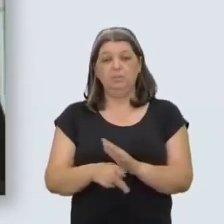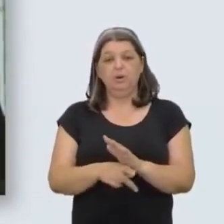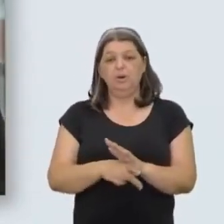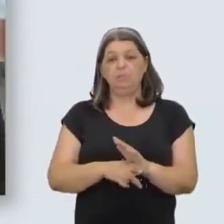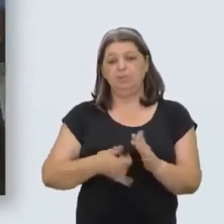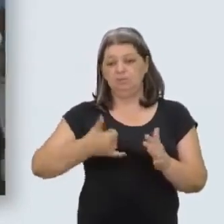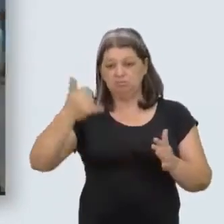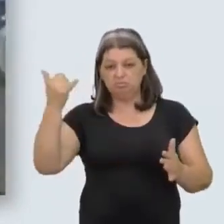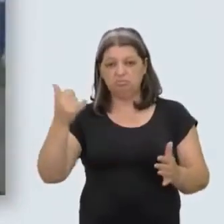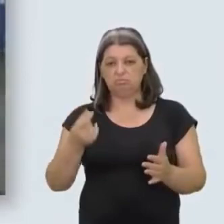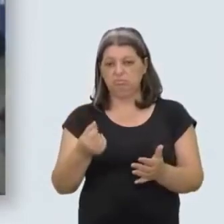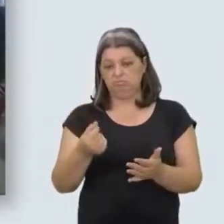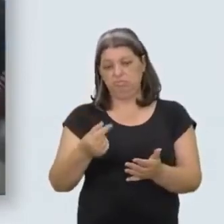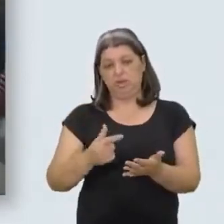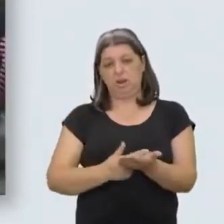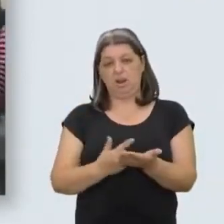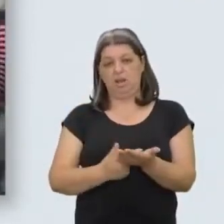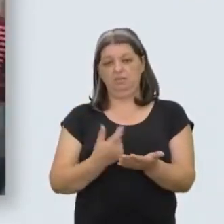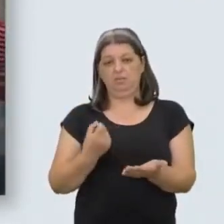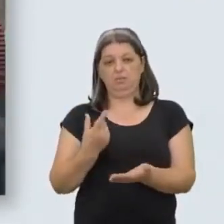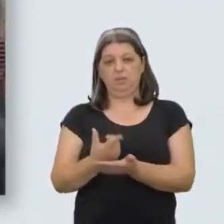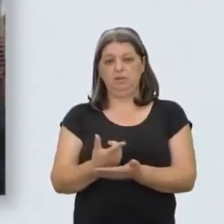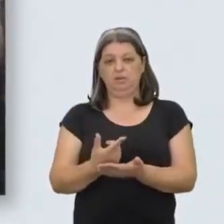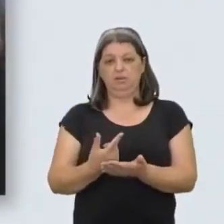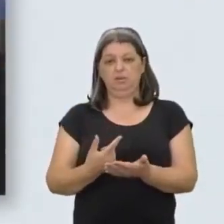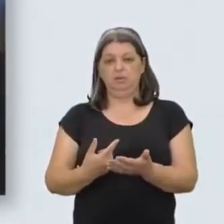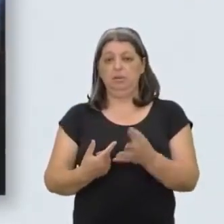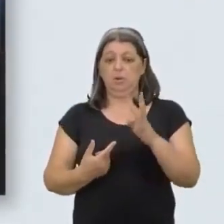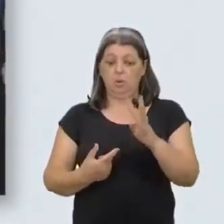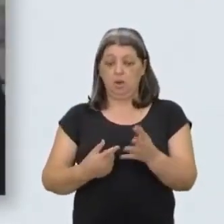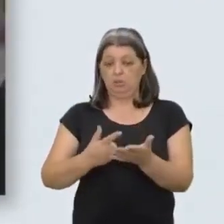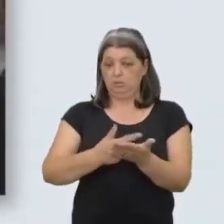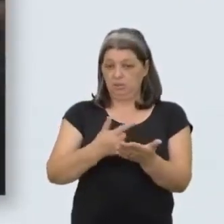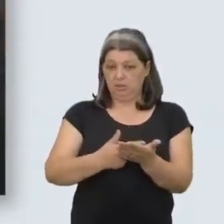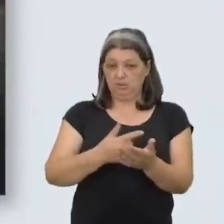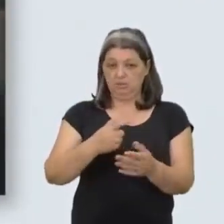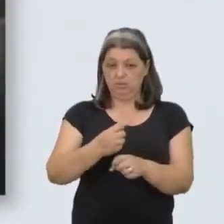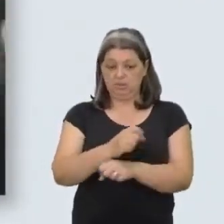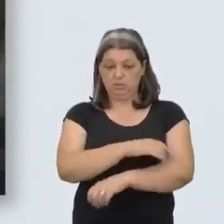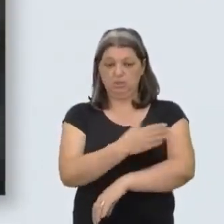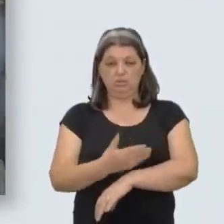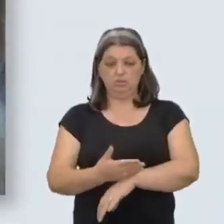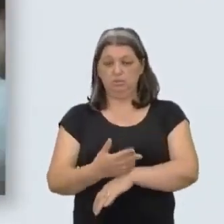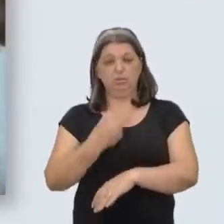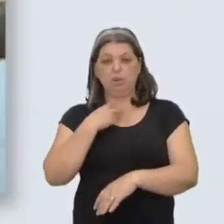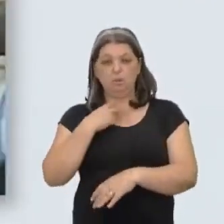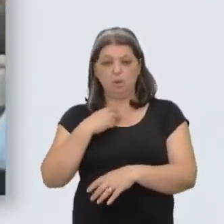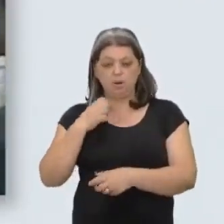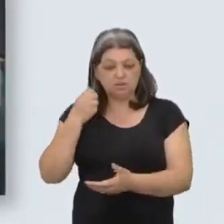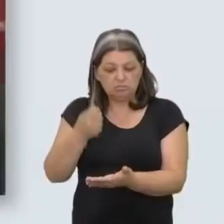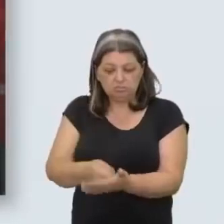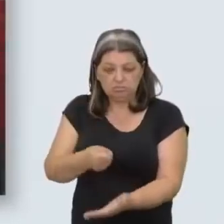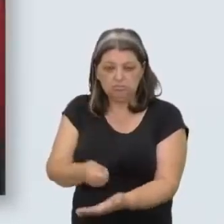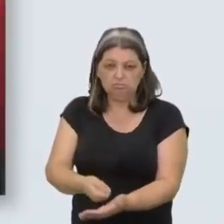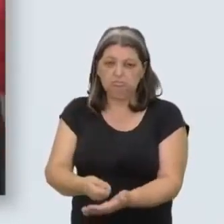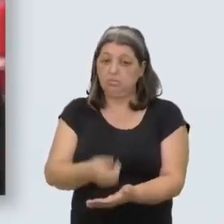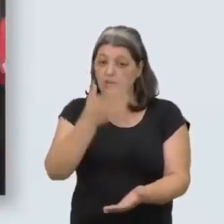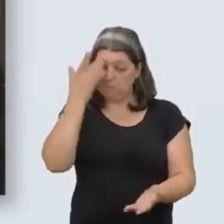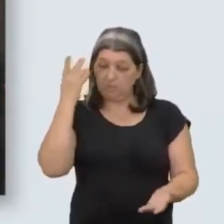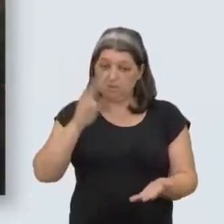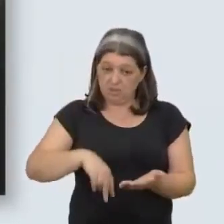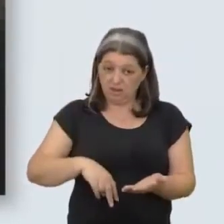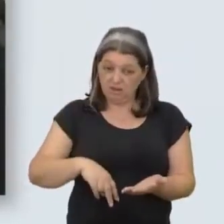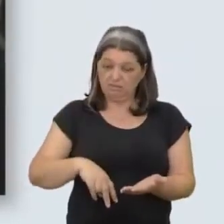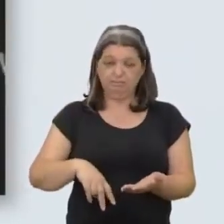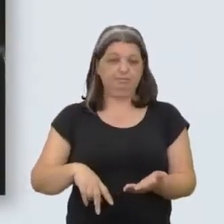preço do livro. O mesmo caso dos 4 livros por ano é um dado realístico, a gente não pode forçar as pessoas a lerem. O ideal seria que isso